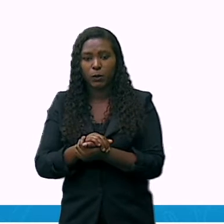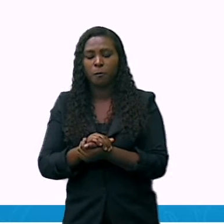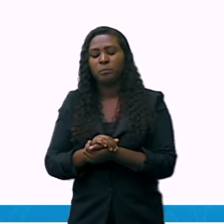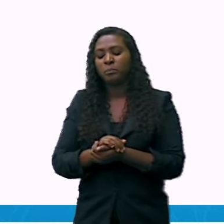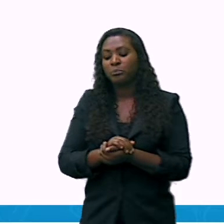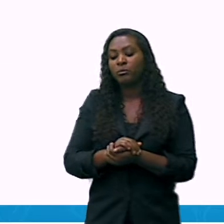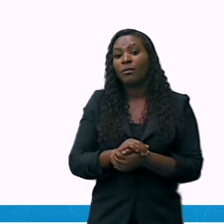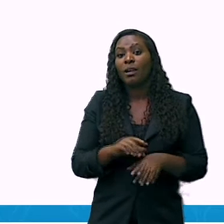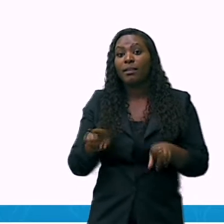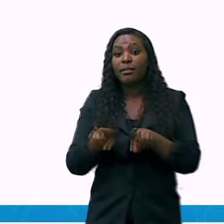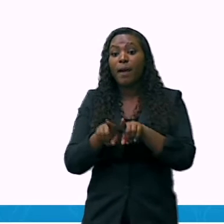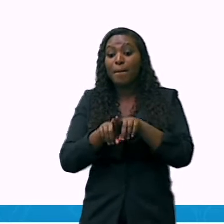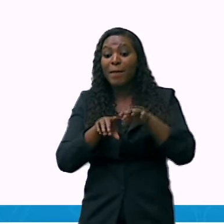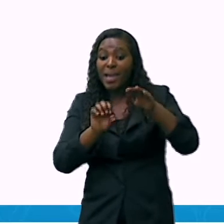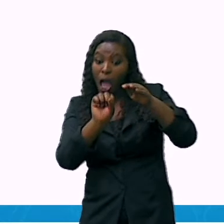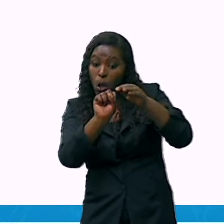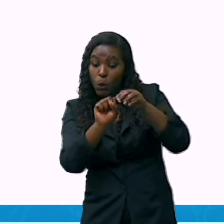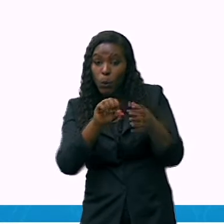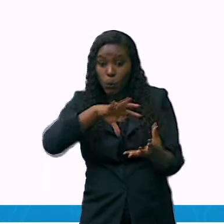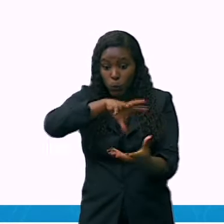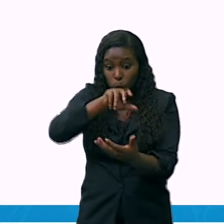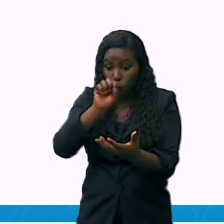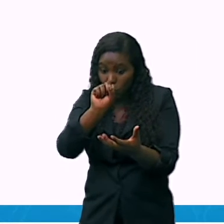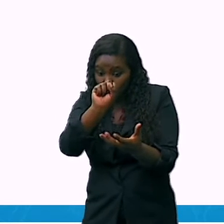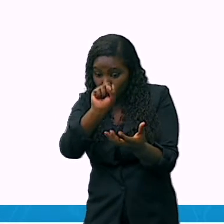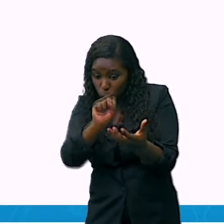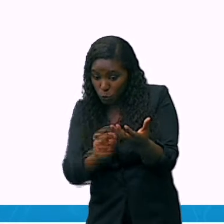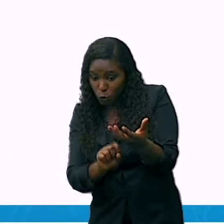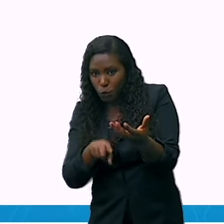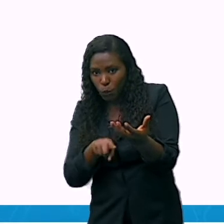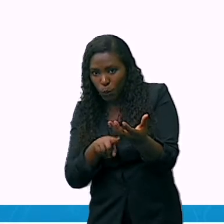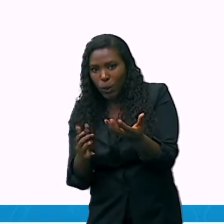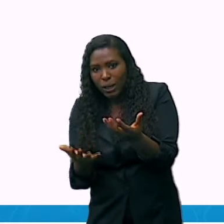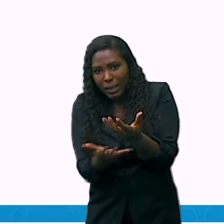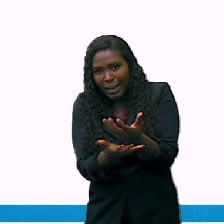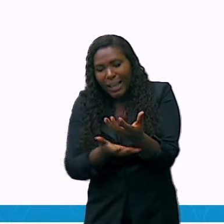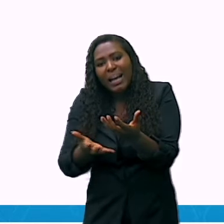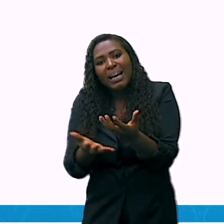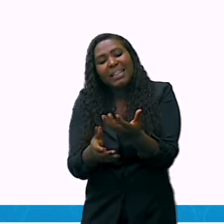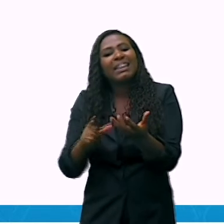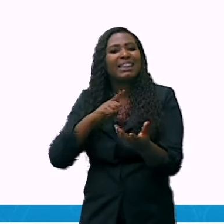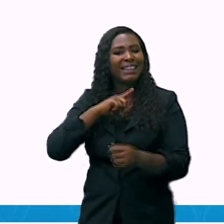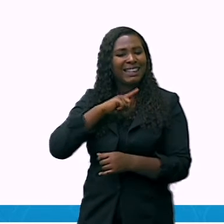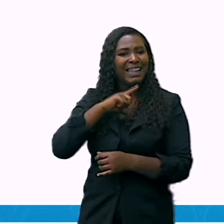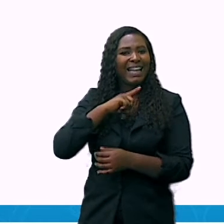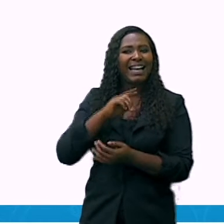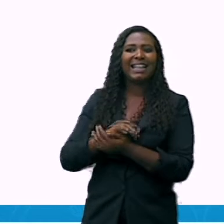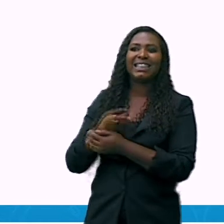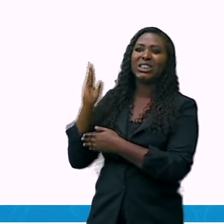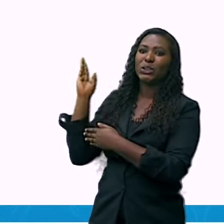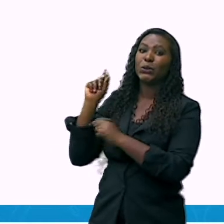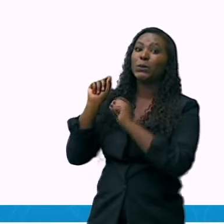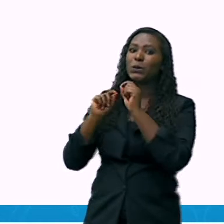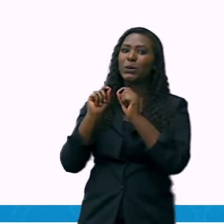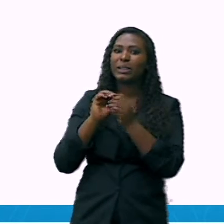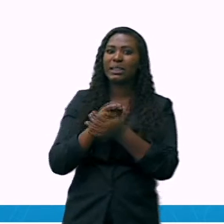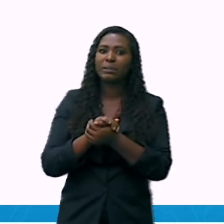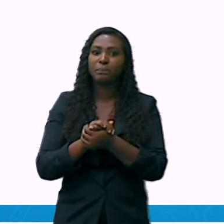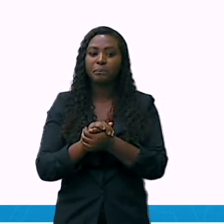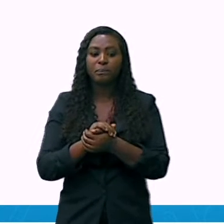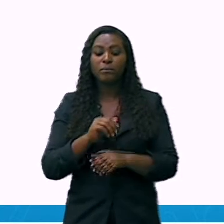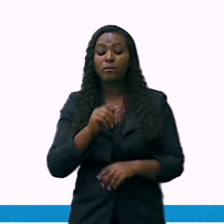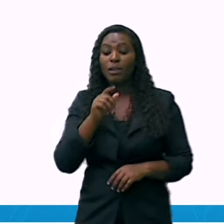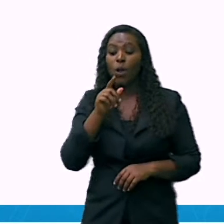estando rodeado pelo continente da Antártida. É alimentado pelo sul dos